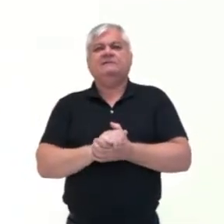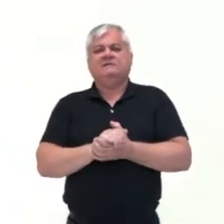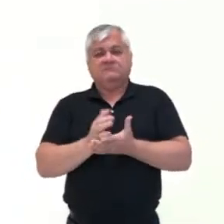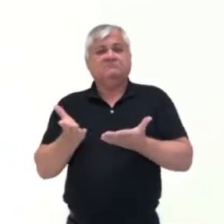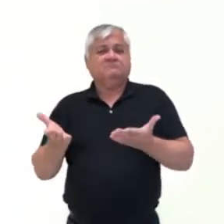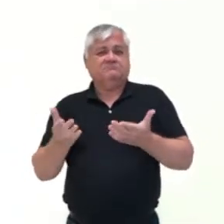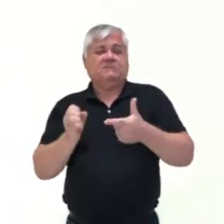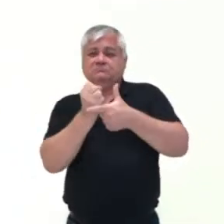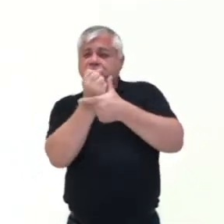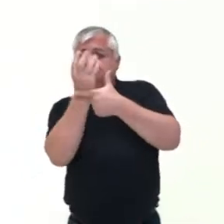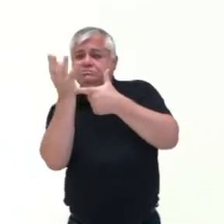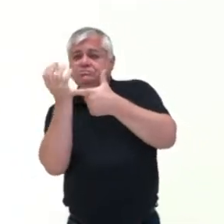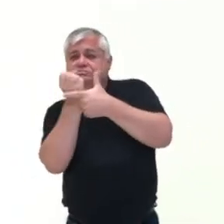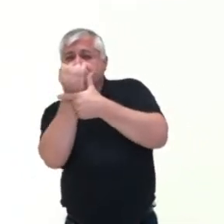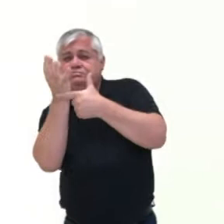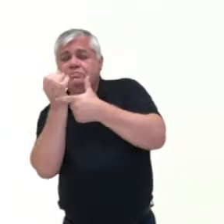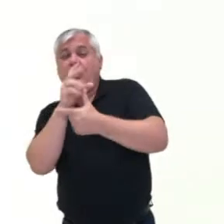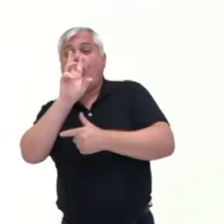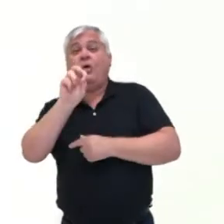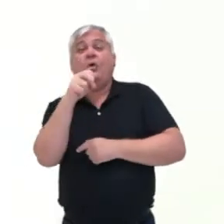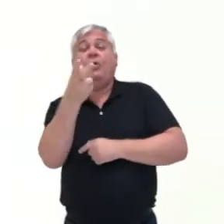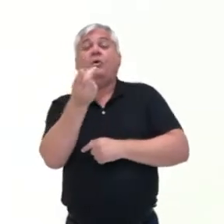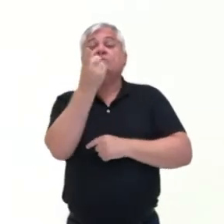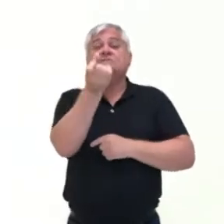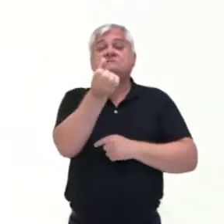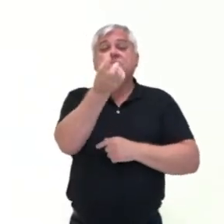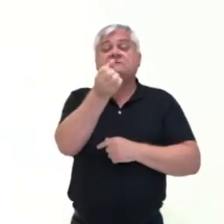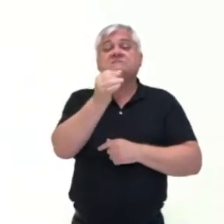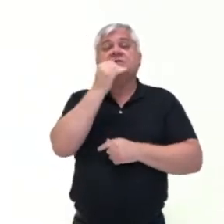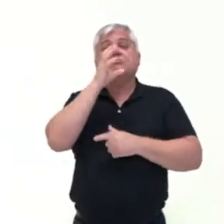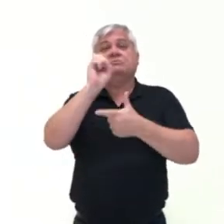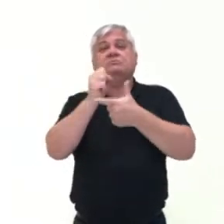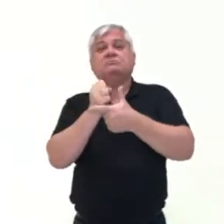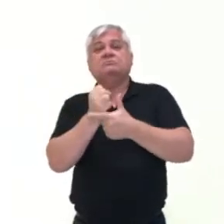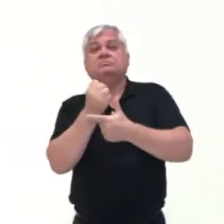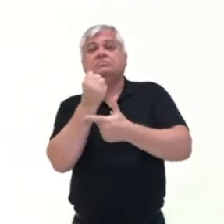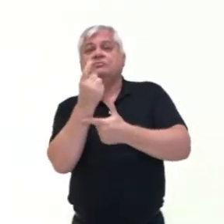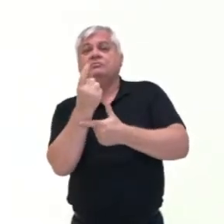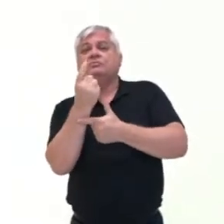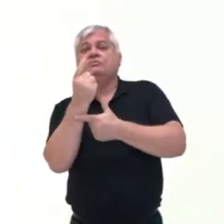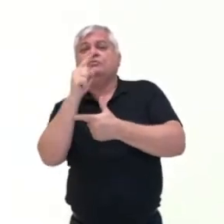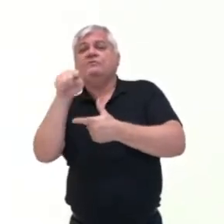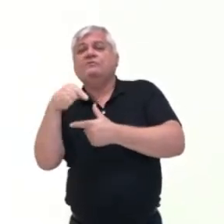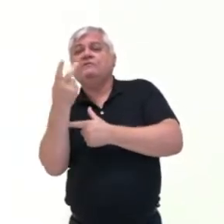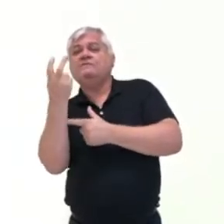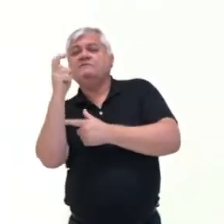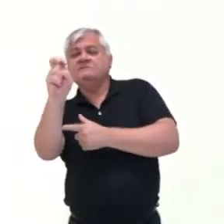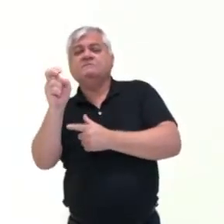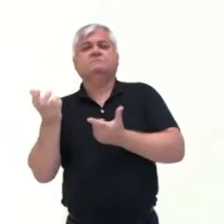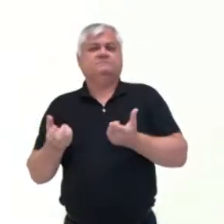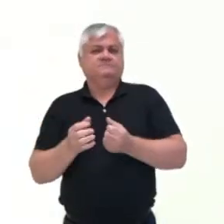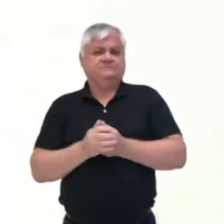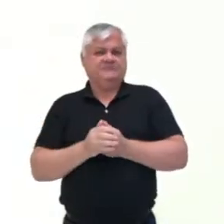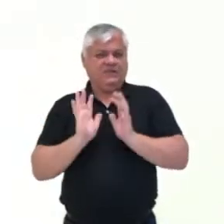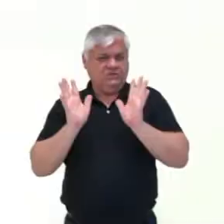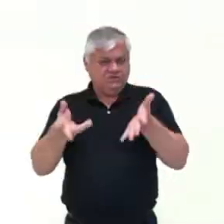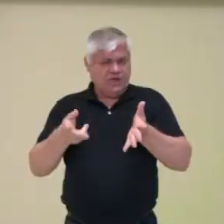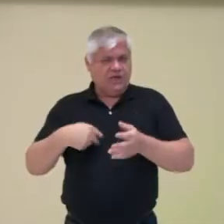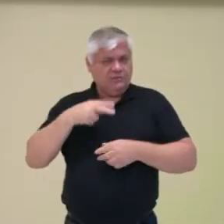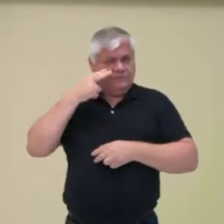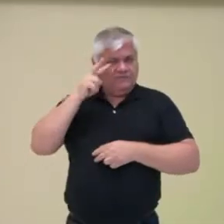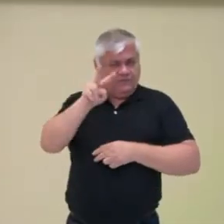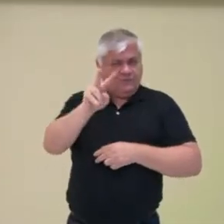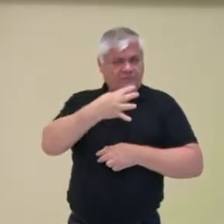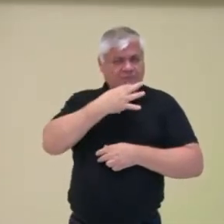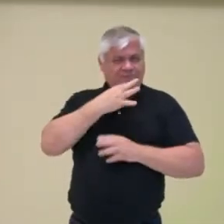dízima periódica, ou 16 elevado na 1,25. Eu tenho certeza que vocês já viram isso